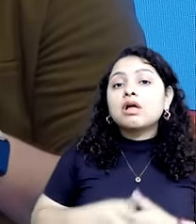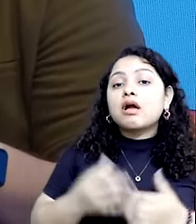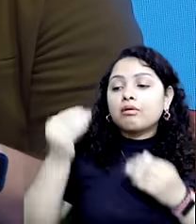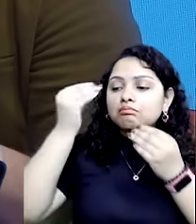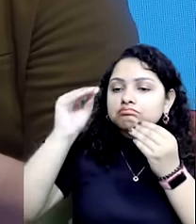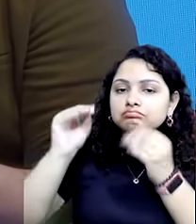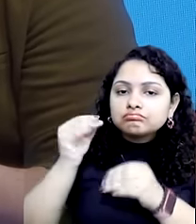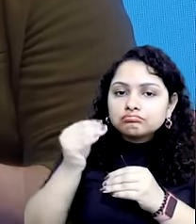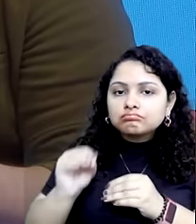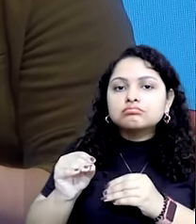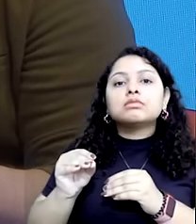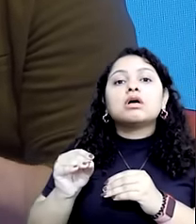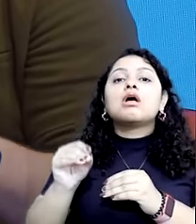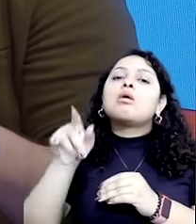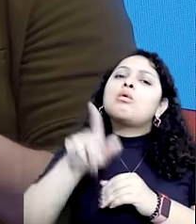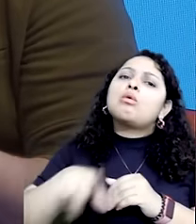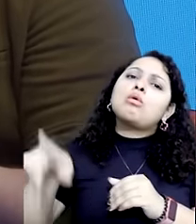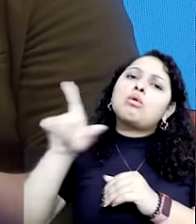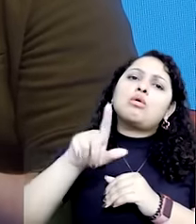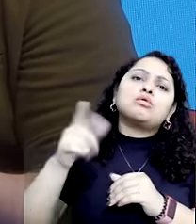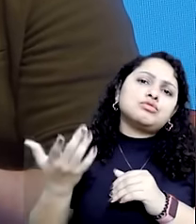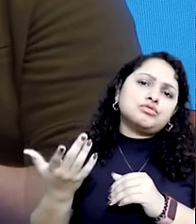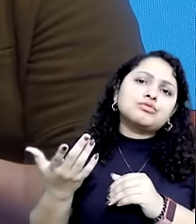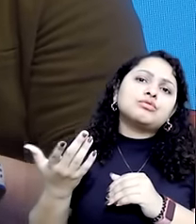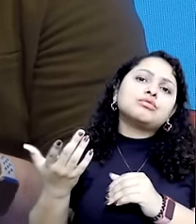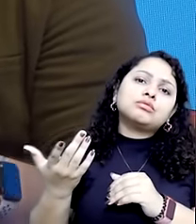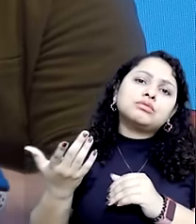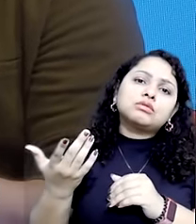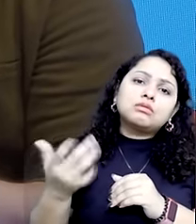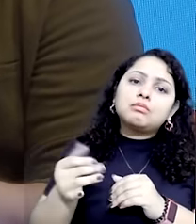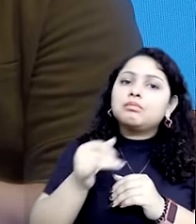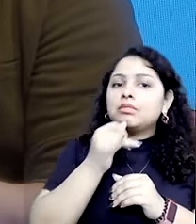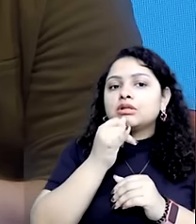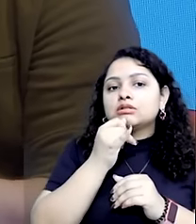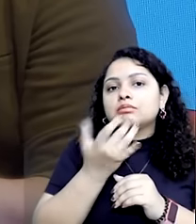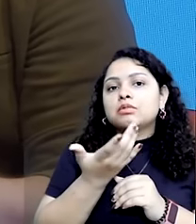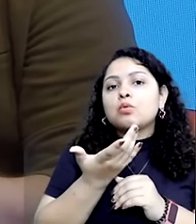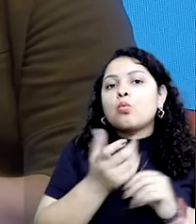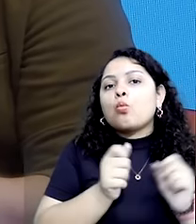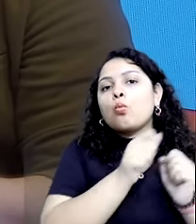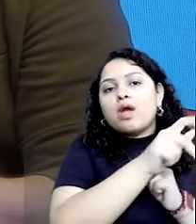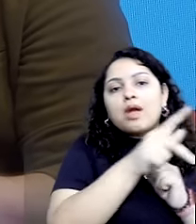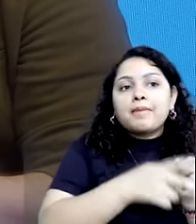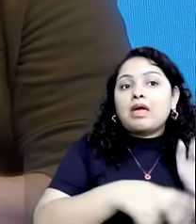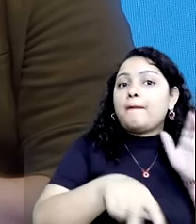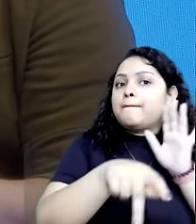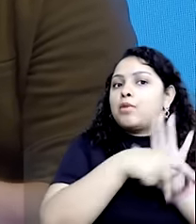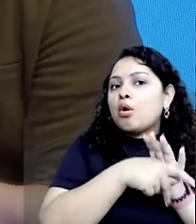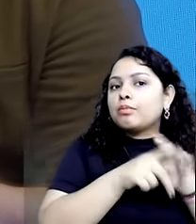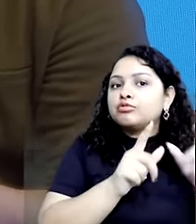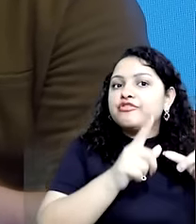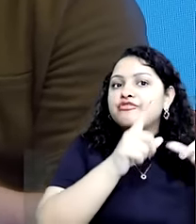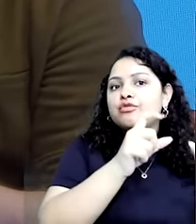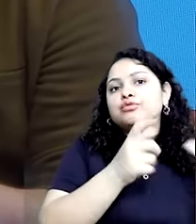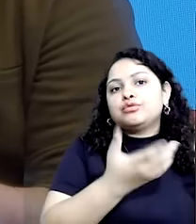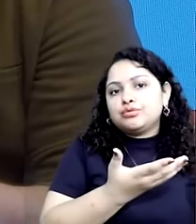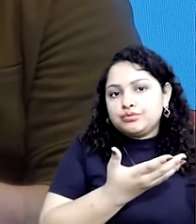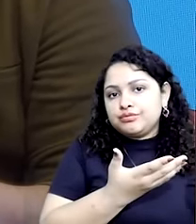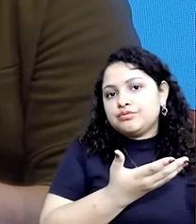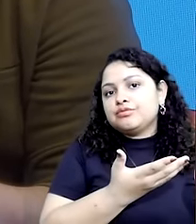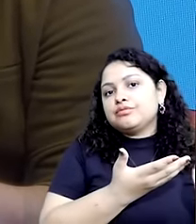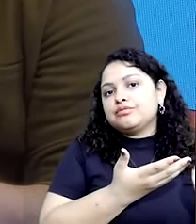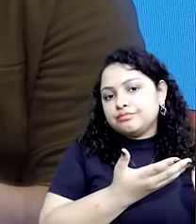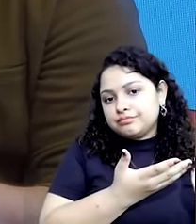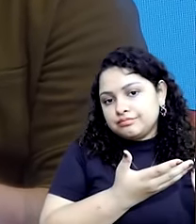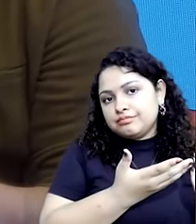ali obviamente que ele não tem a mesma qualidade do que um um aplicativo que é nativo que é nativo que é exclusivo